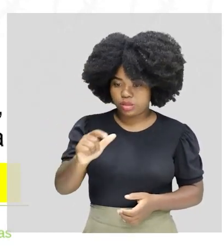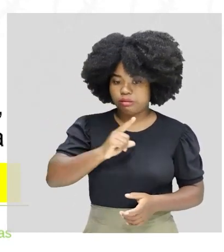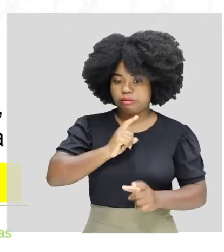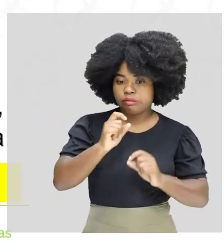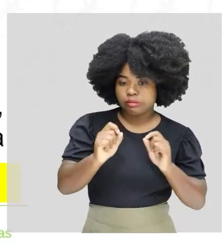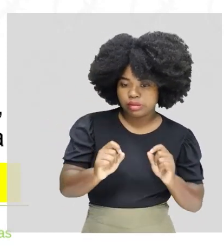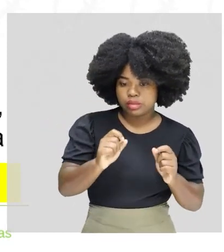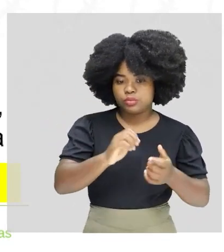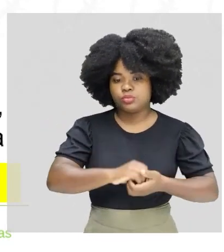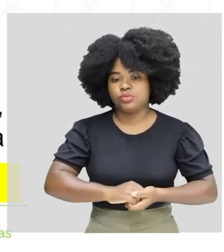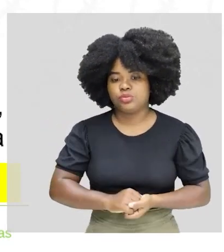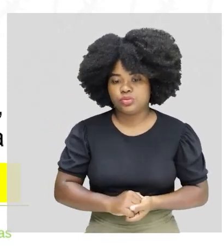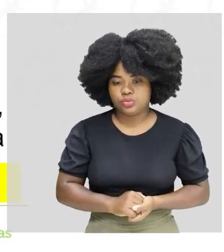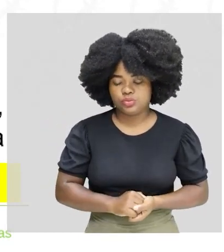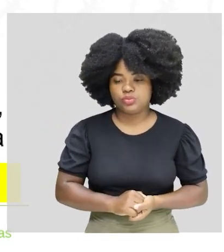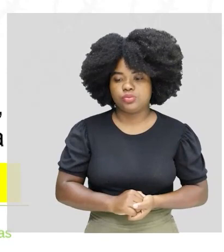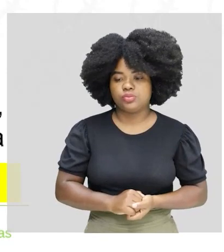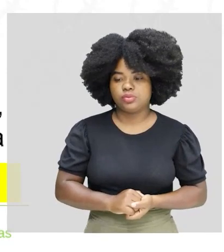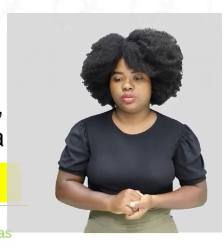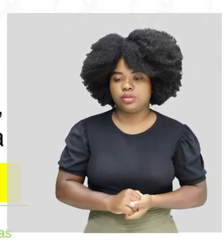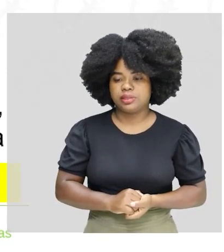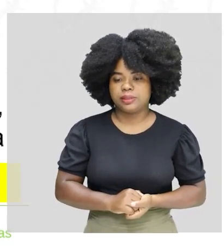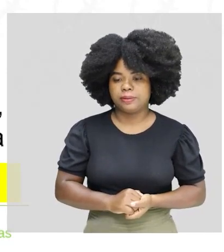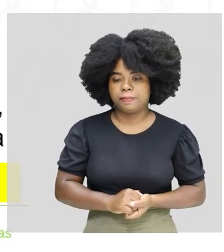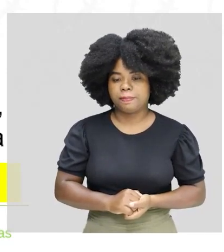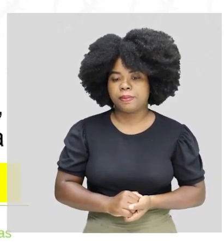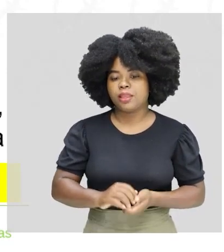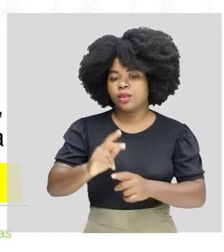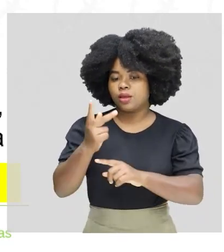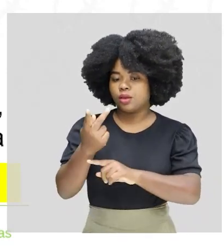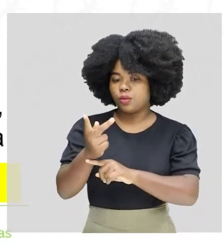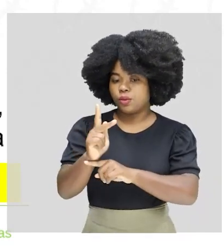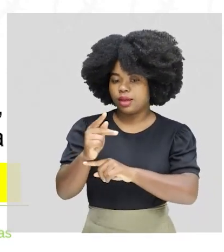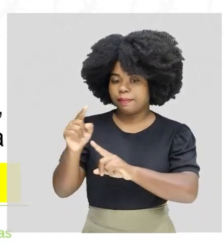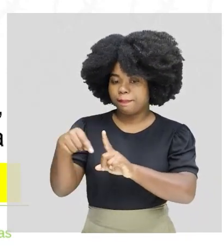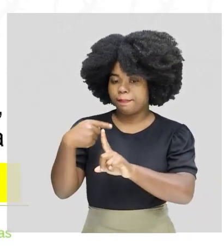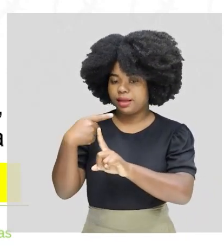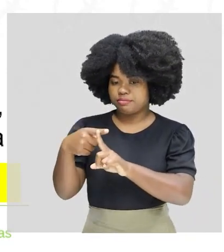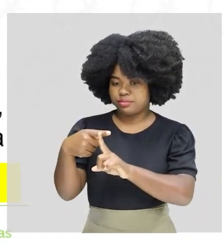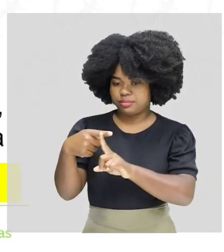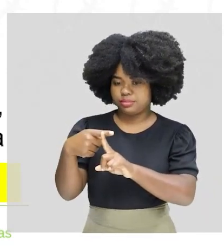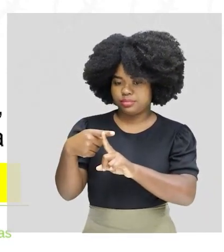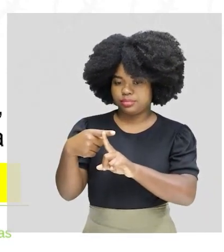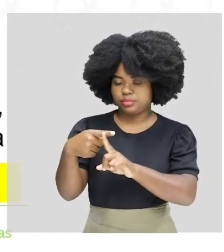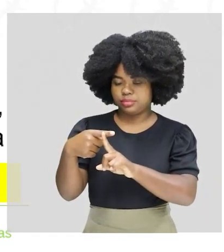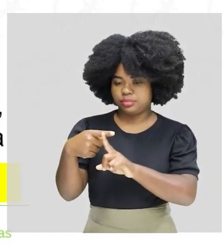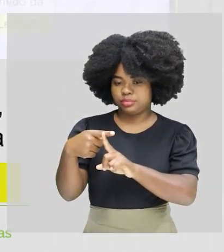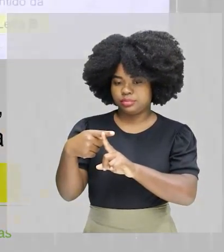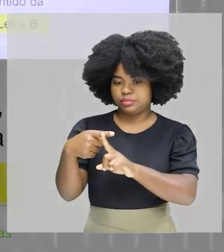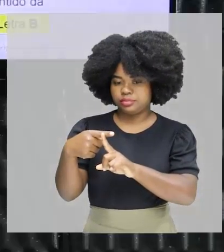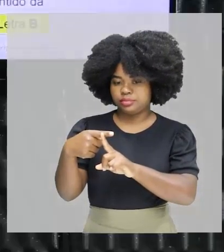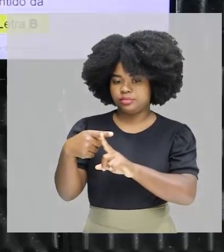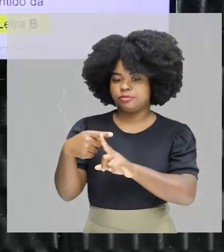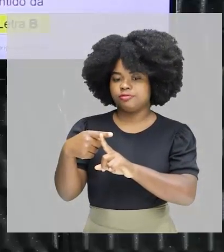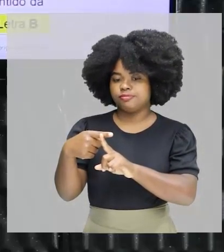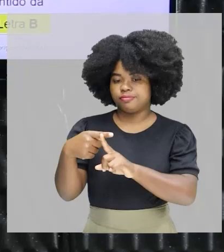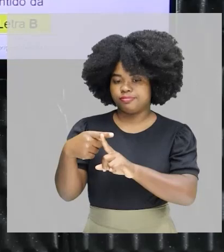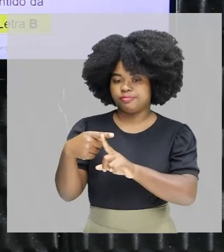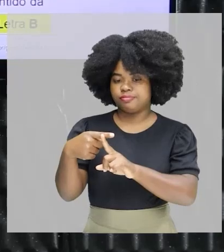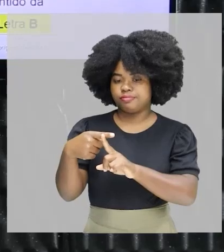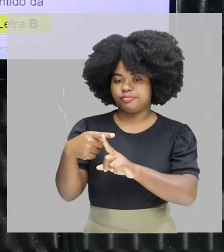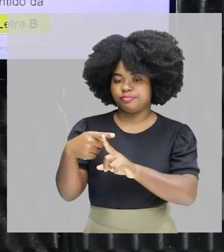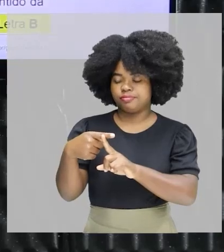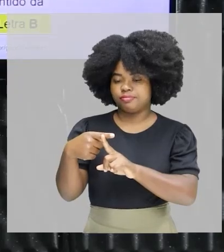certo? Então, ácido fosfórico é ácido. A adição de H+, que vai representar o ácido, pelo